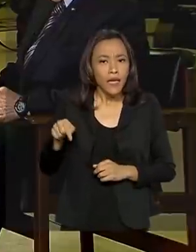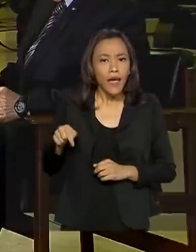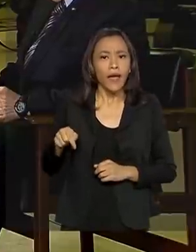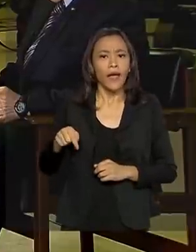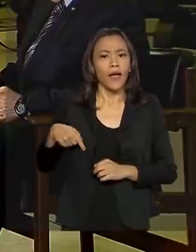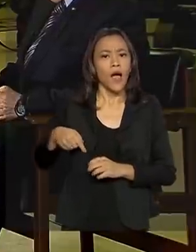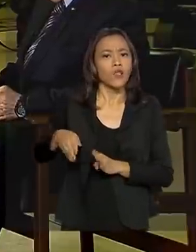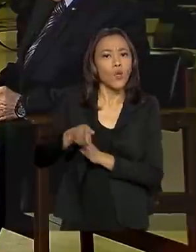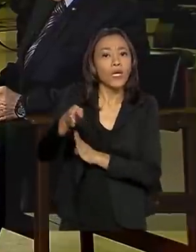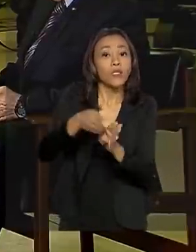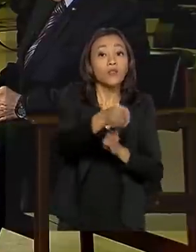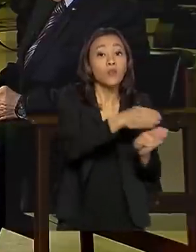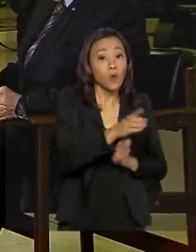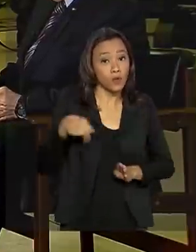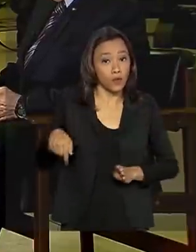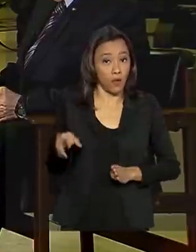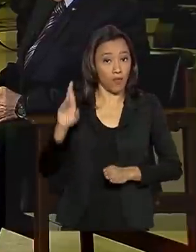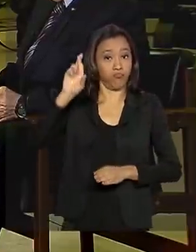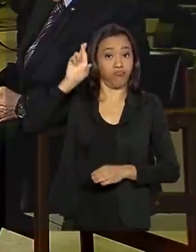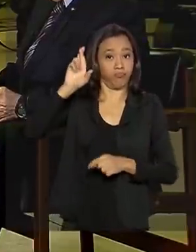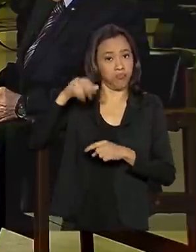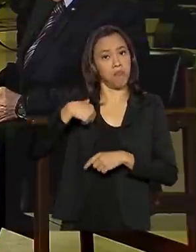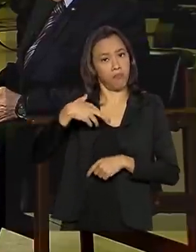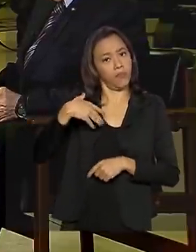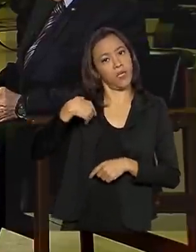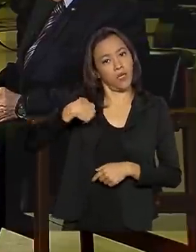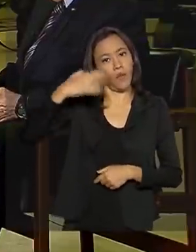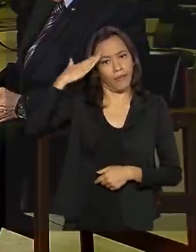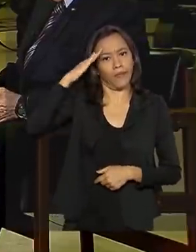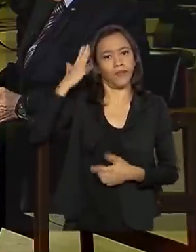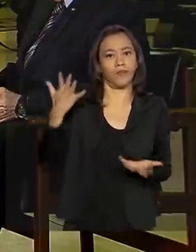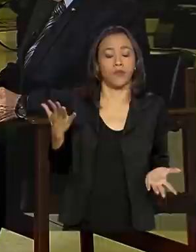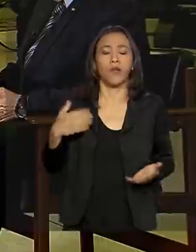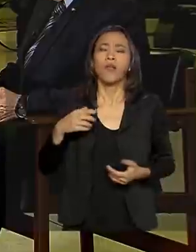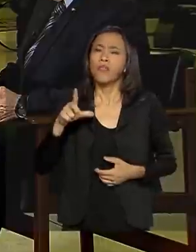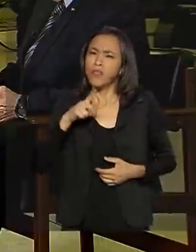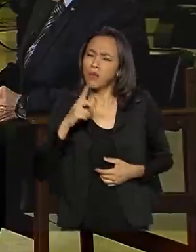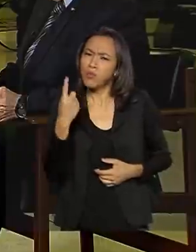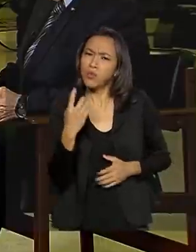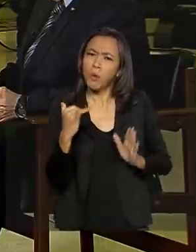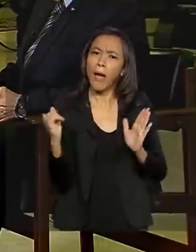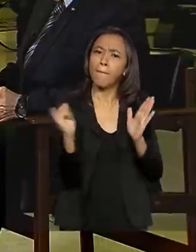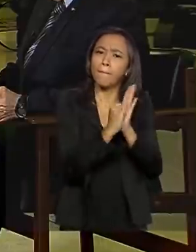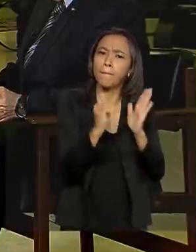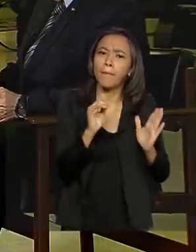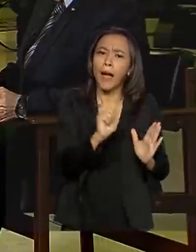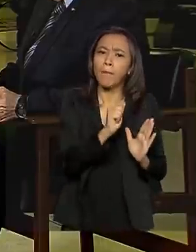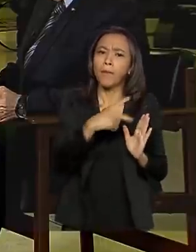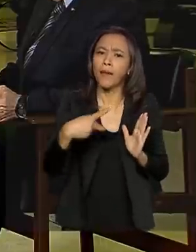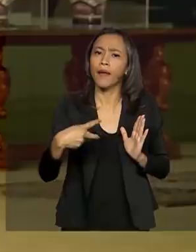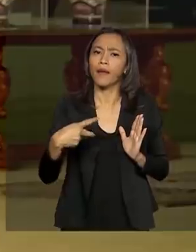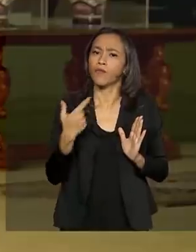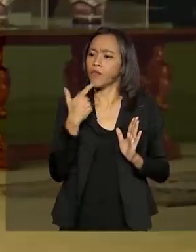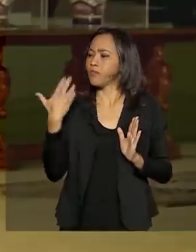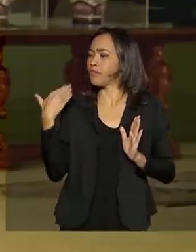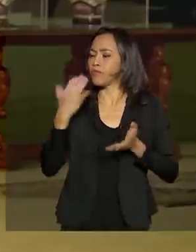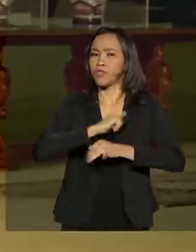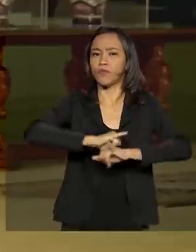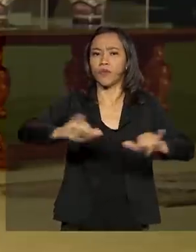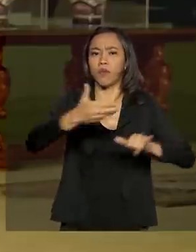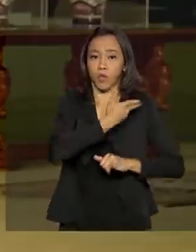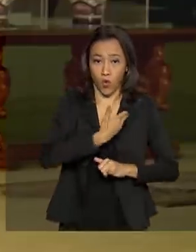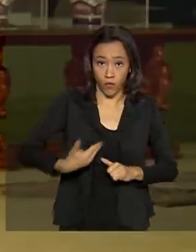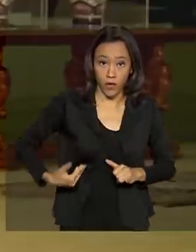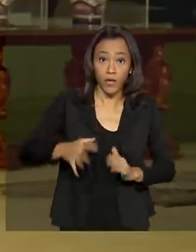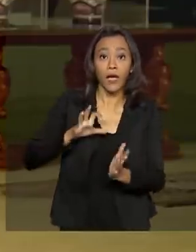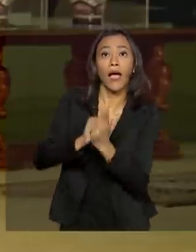as diretrizes, do modo como eu entendi. E a gente tem um aplicativo que foi lançado recentemente pelo governo, em que